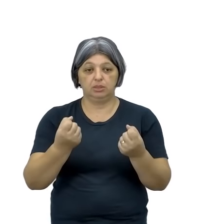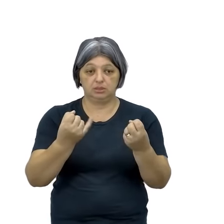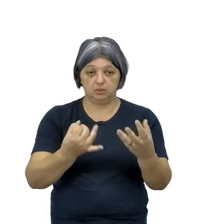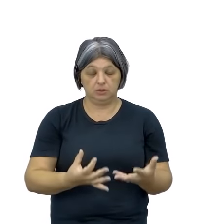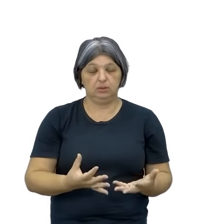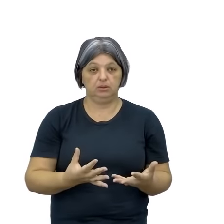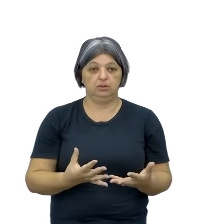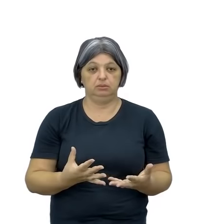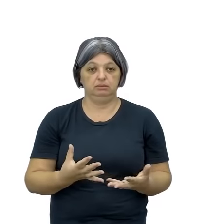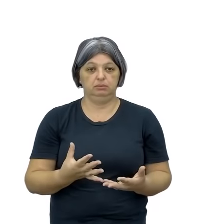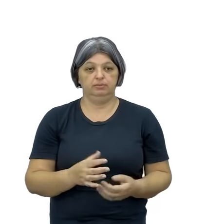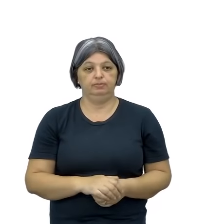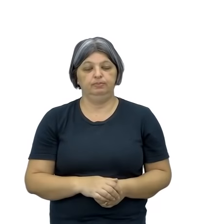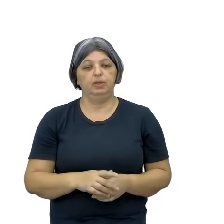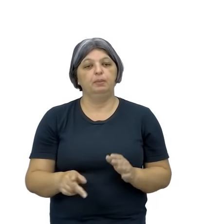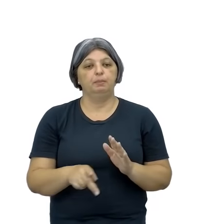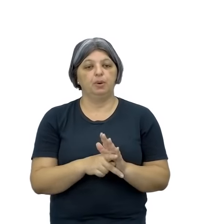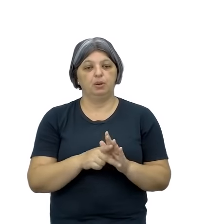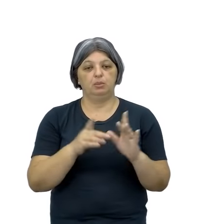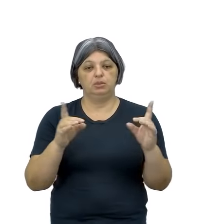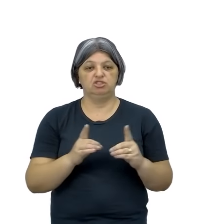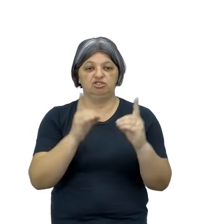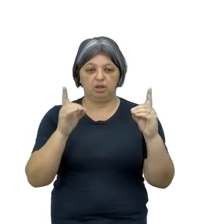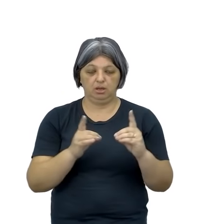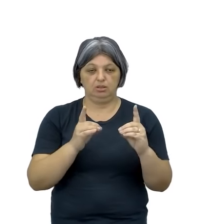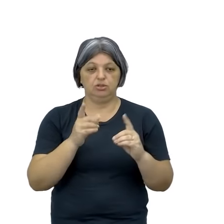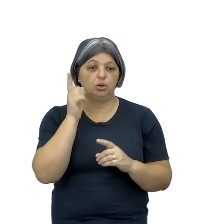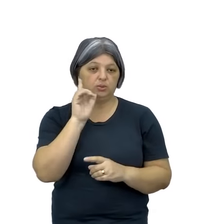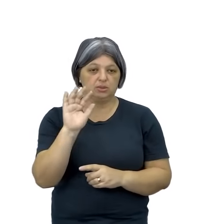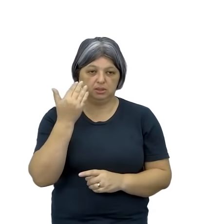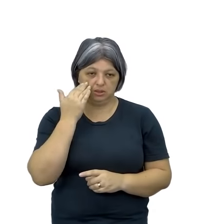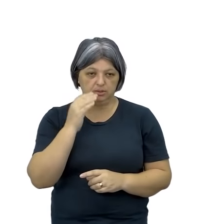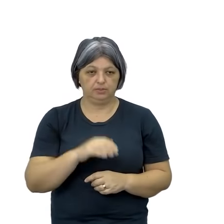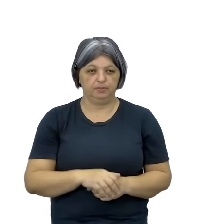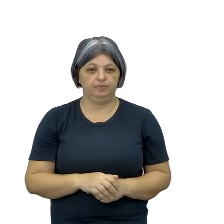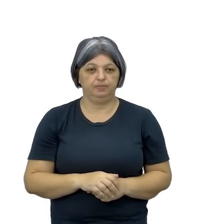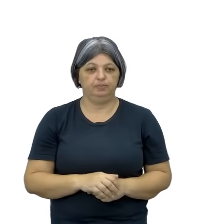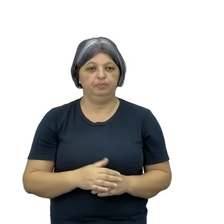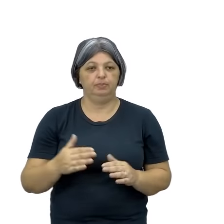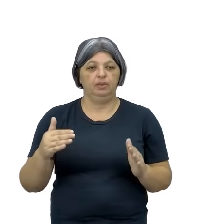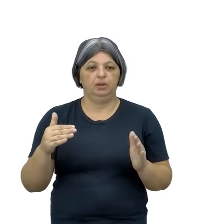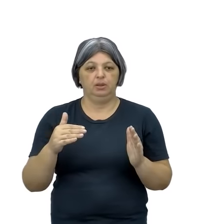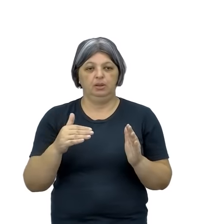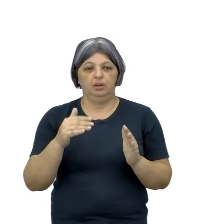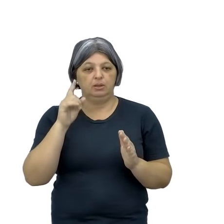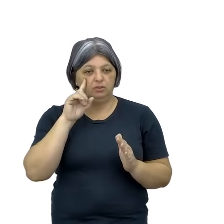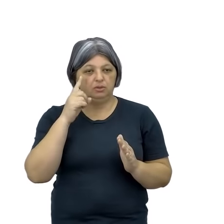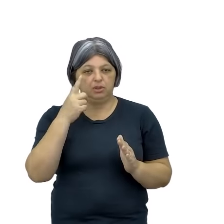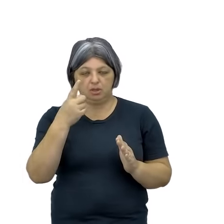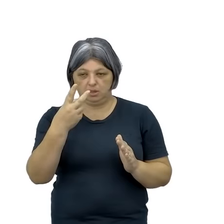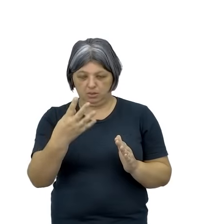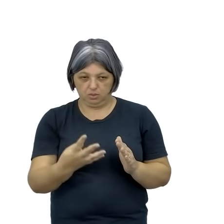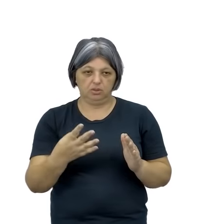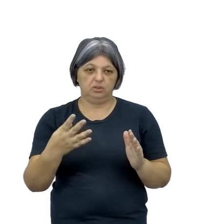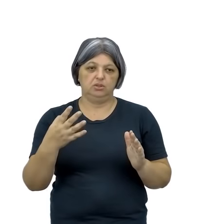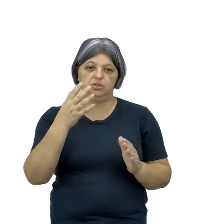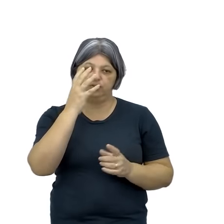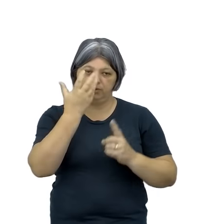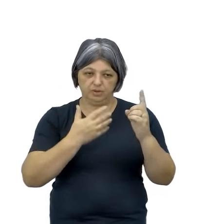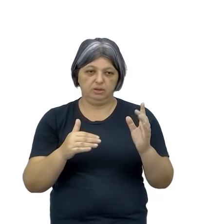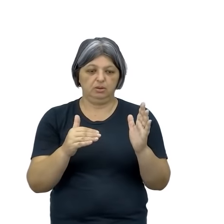também mais didática, para que vocês possam entender. De 14 de fevereiro a 4 de março é o período de retomada